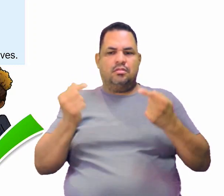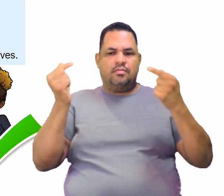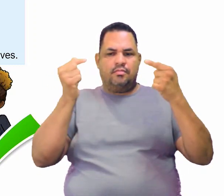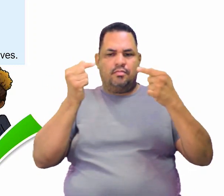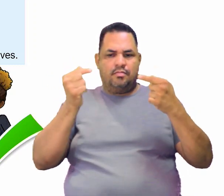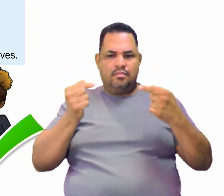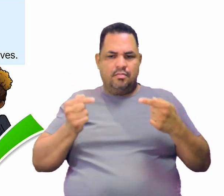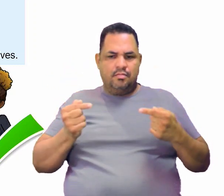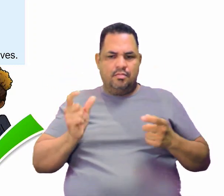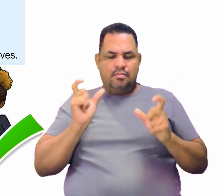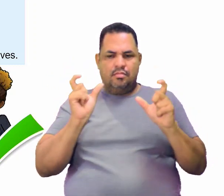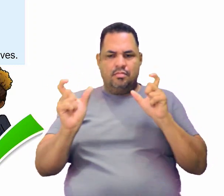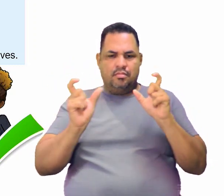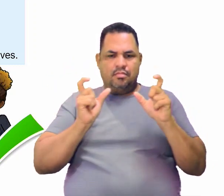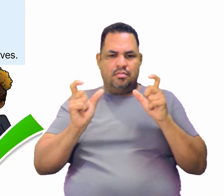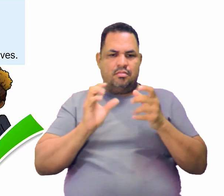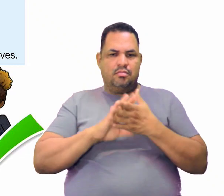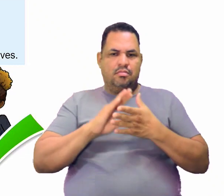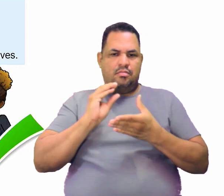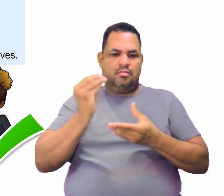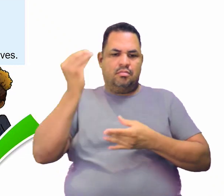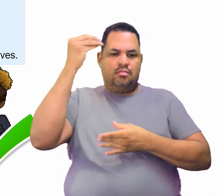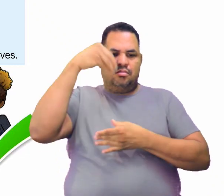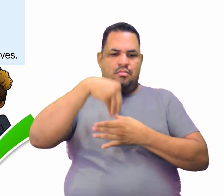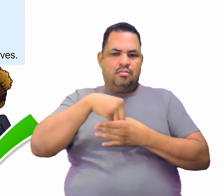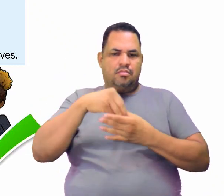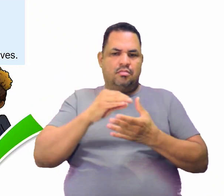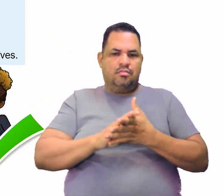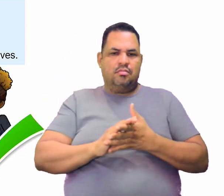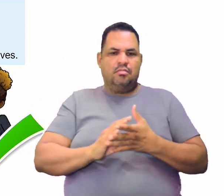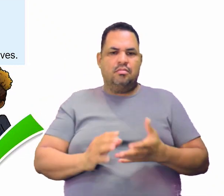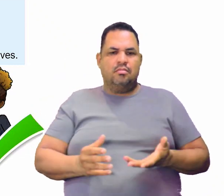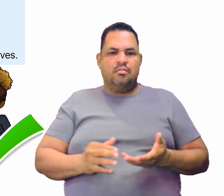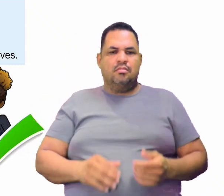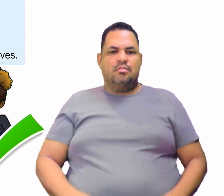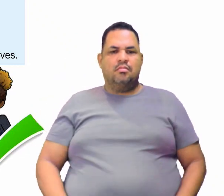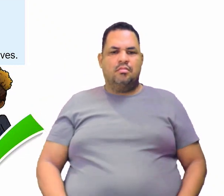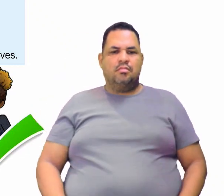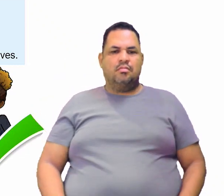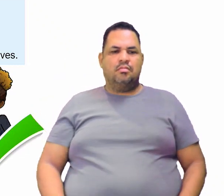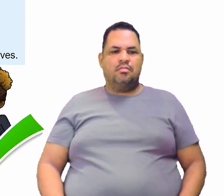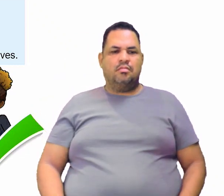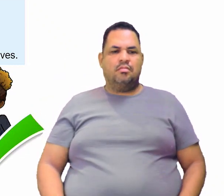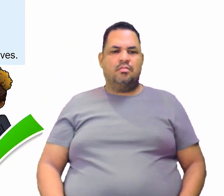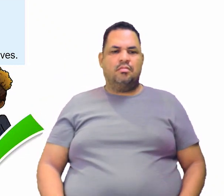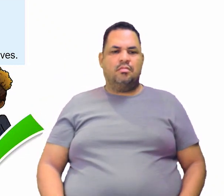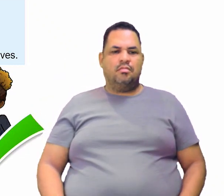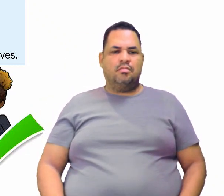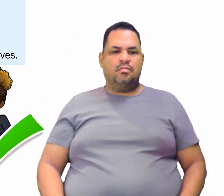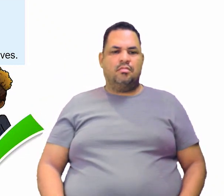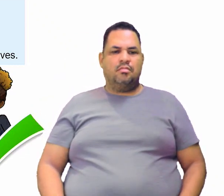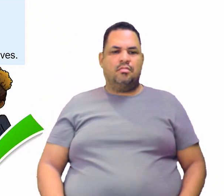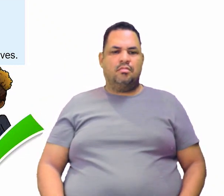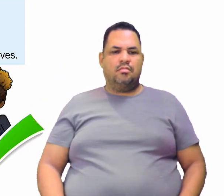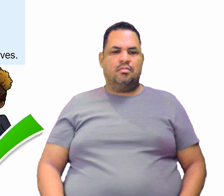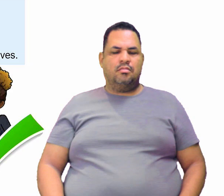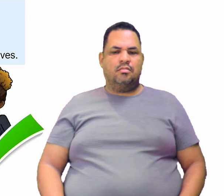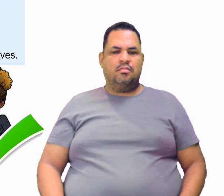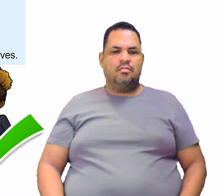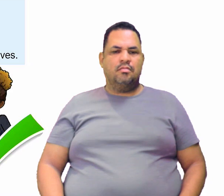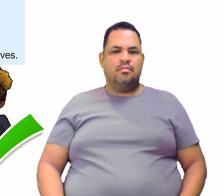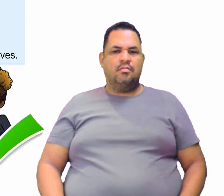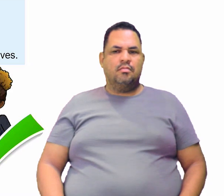poema, ó. Dentro do poema. Então, donzela com bela, inspira e lira, canto santo.